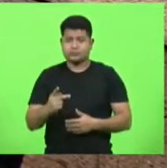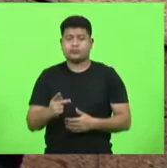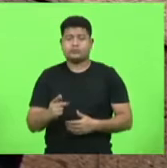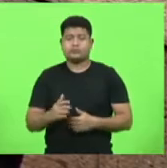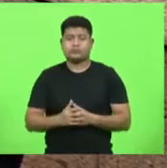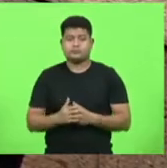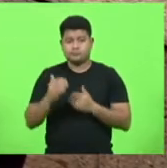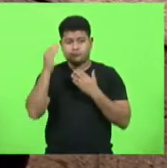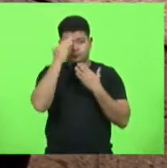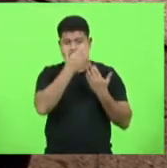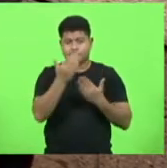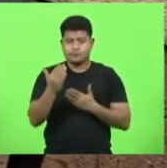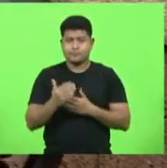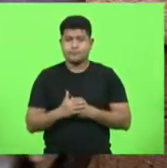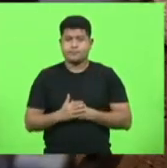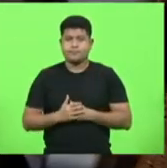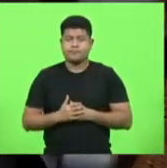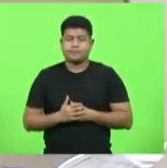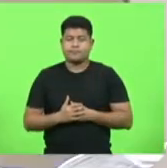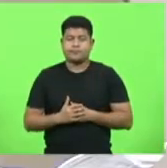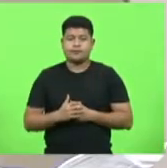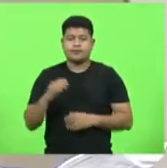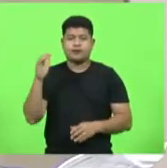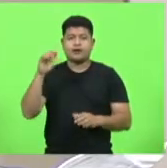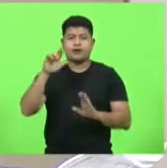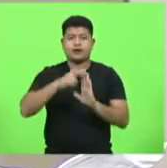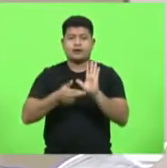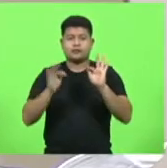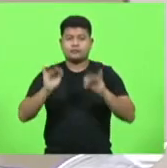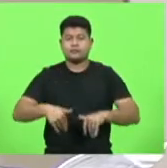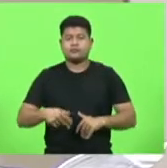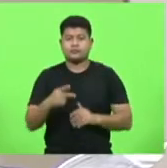apoio. Votação da redação final do projeto de lei